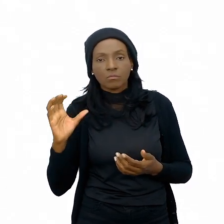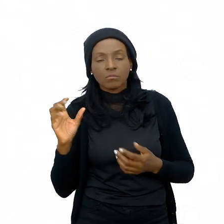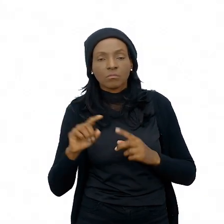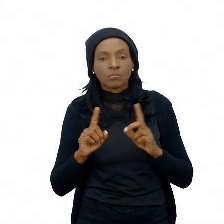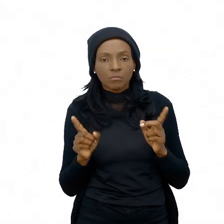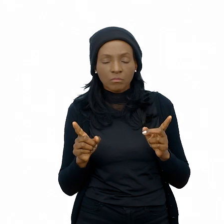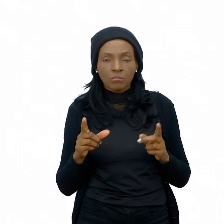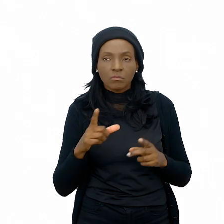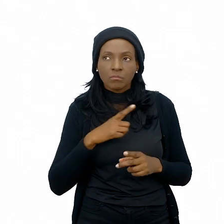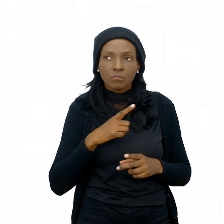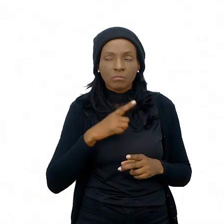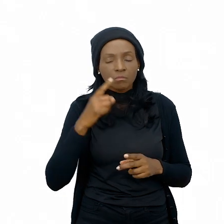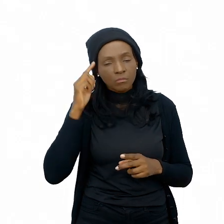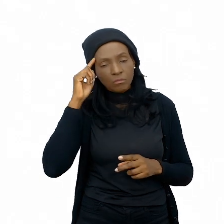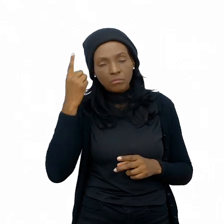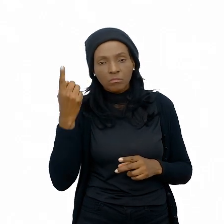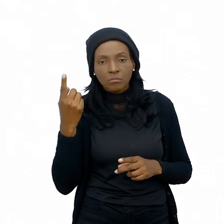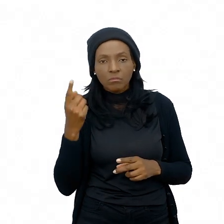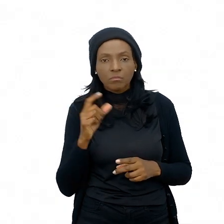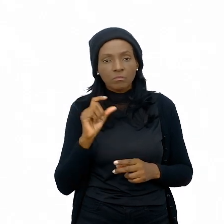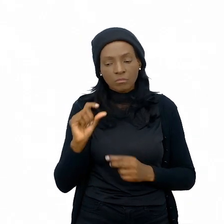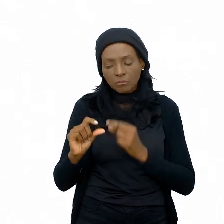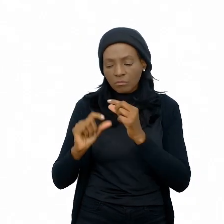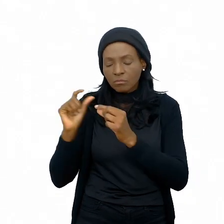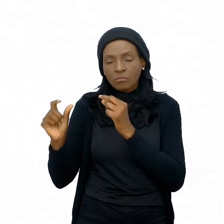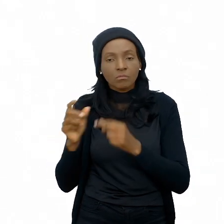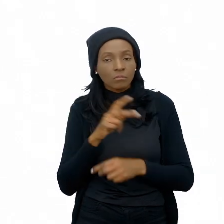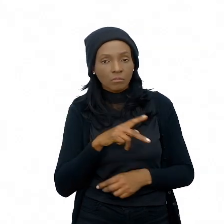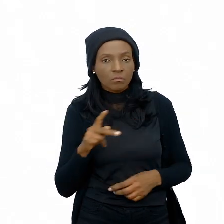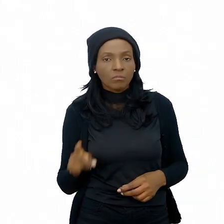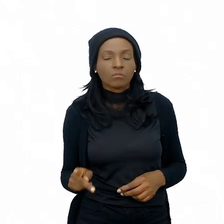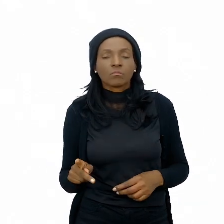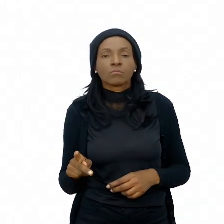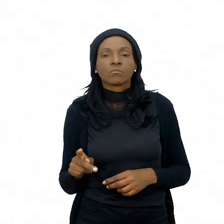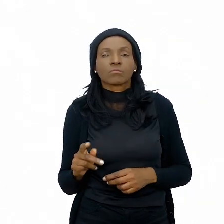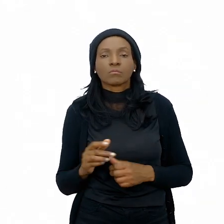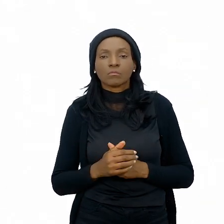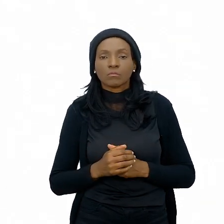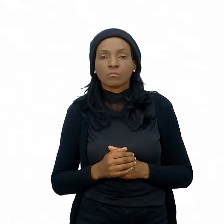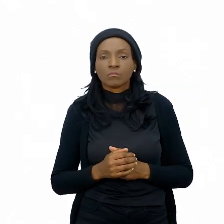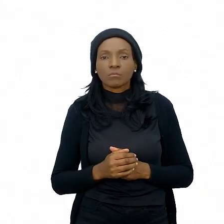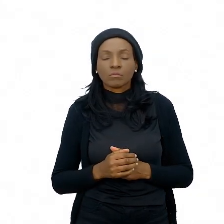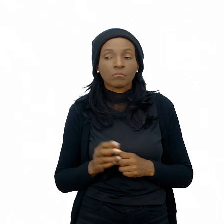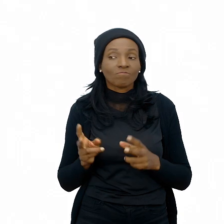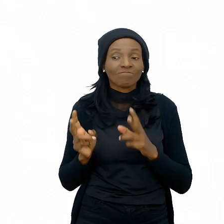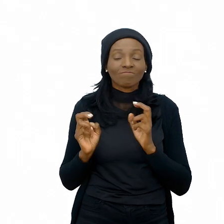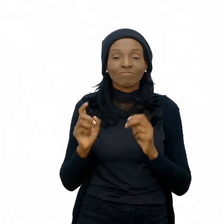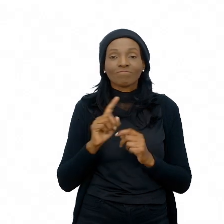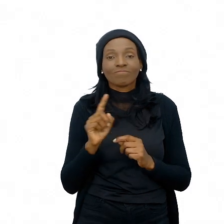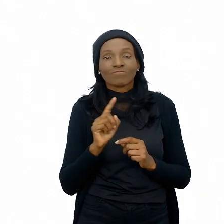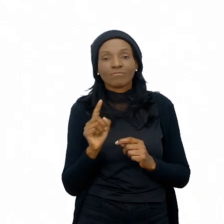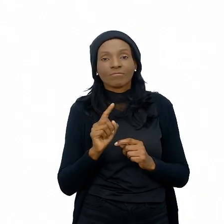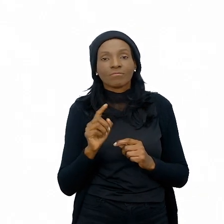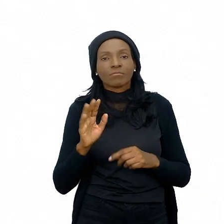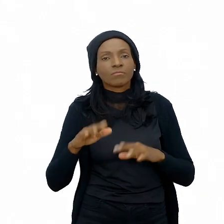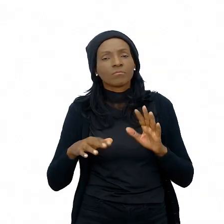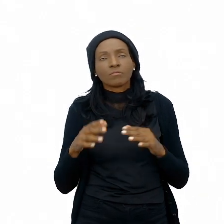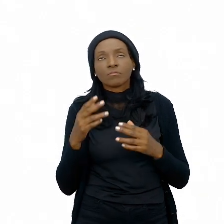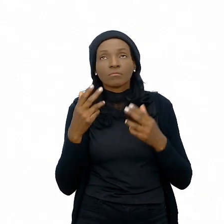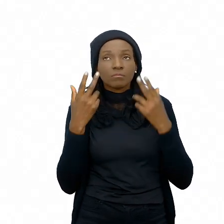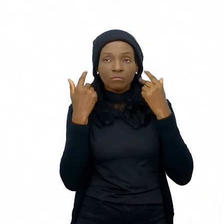existem hipóteses, e ele vai passando por elas e o professor não se percebe. Às vezes é tão